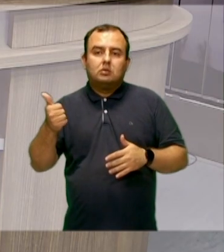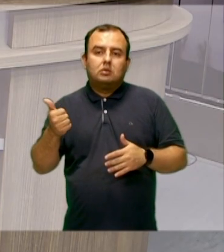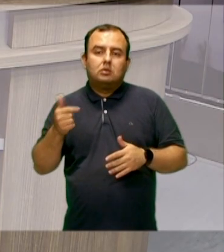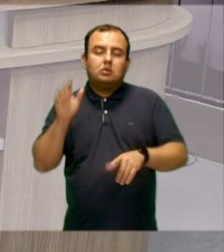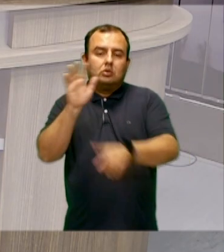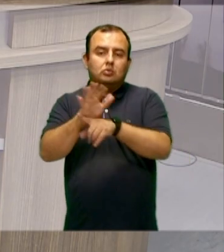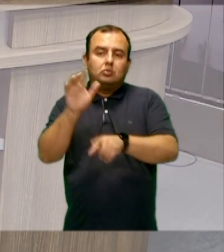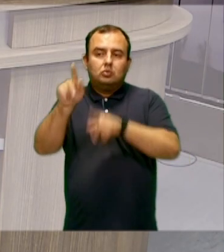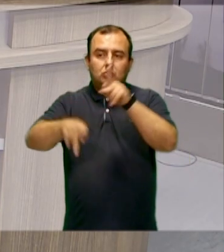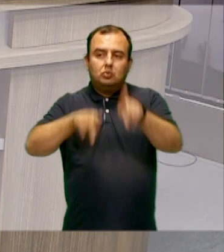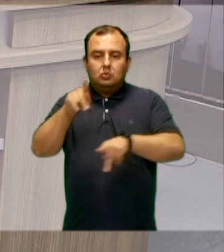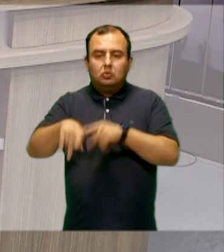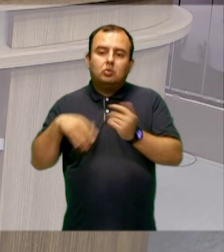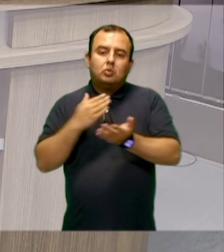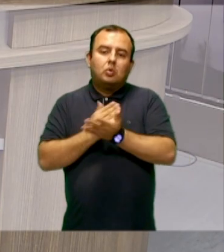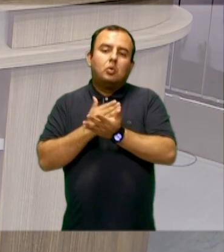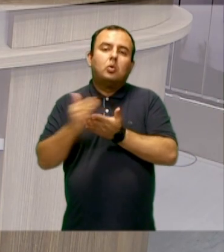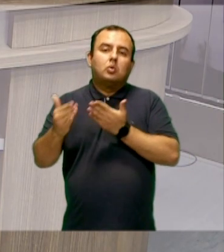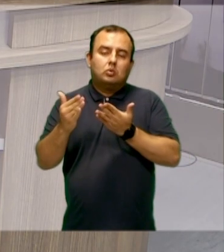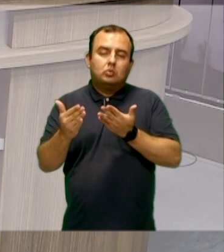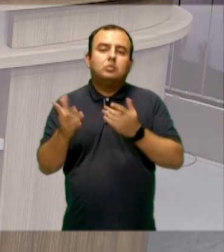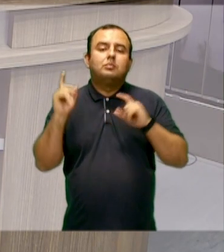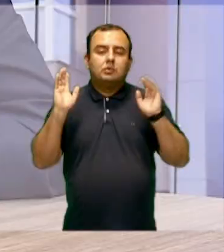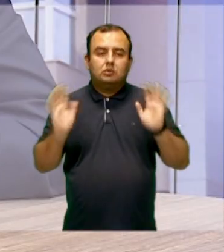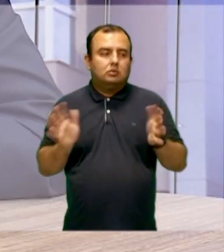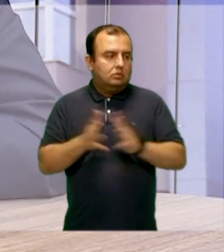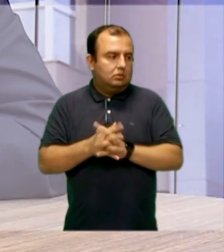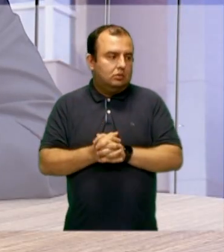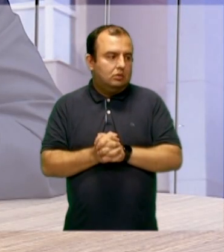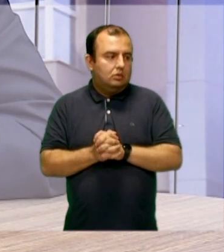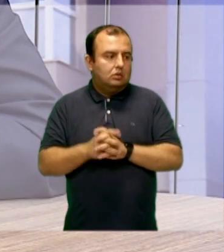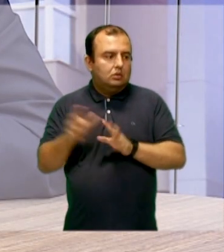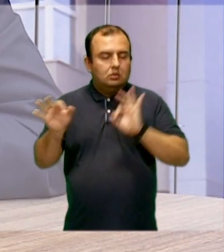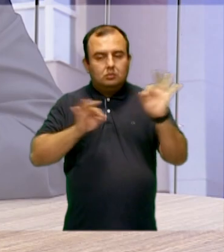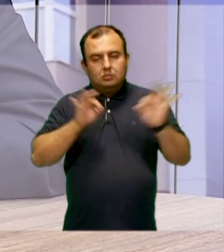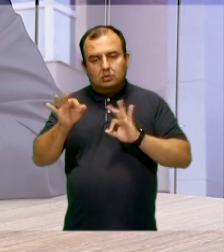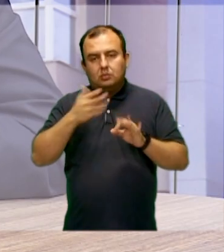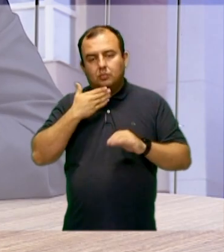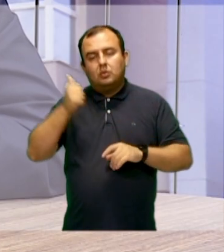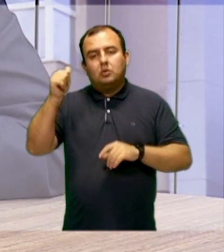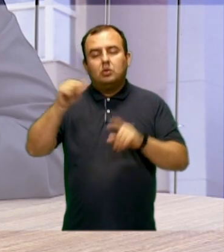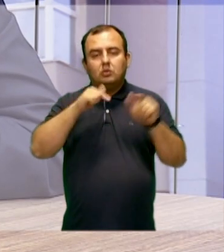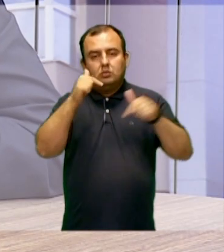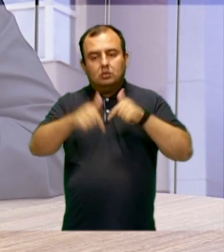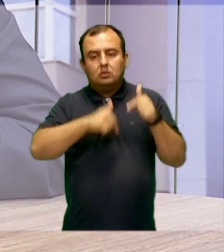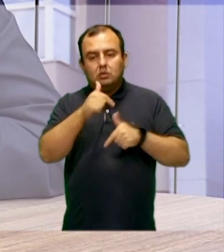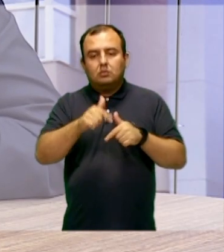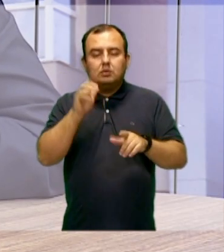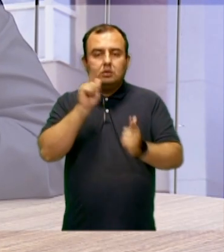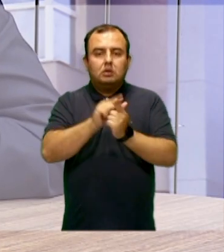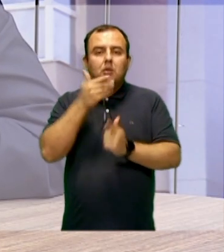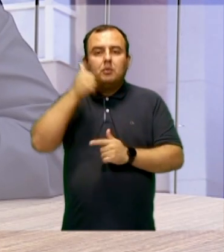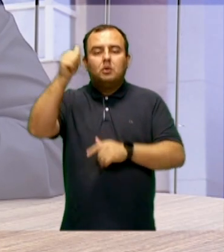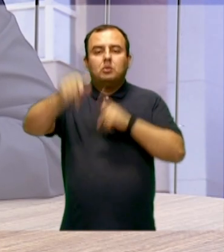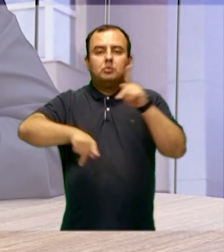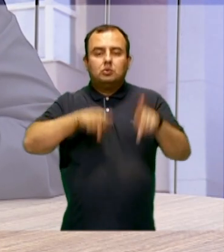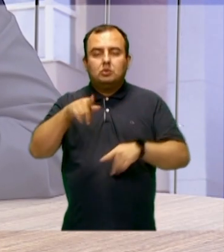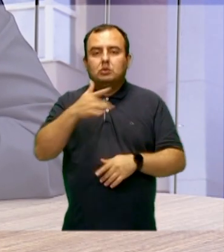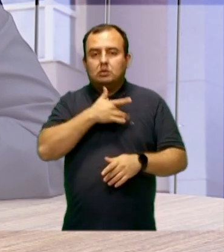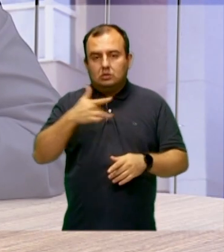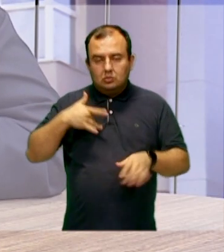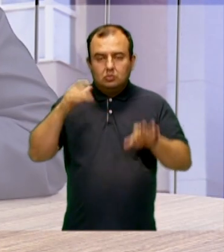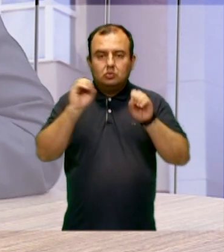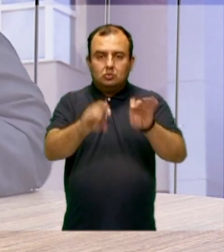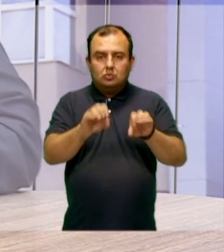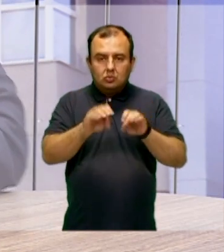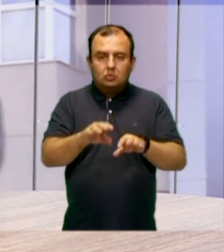cidadão, né? Que falamos lá no início, né? Então, o que a gente consegue preparar melhor o servidor para que ele atenda melhor a população, seja na saúde, seja na